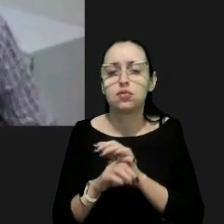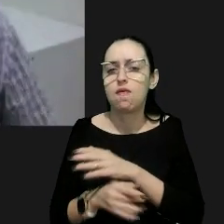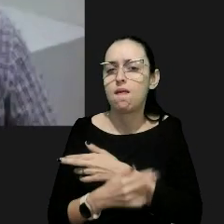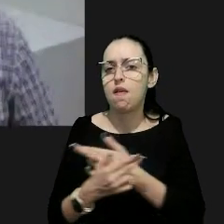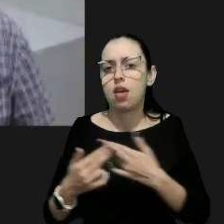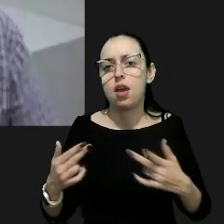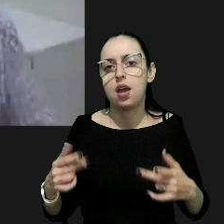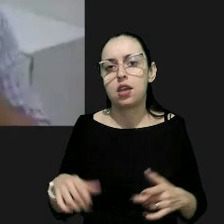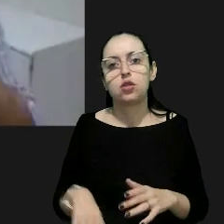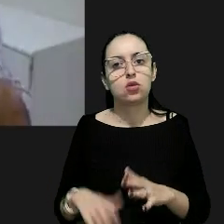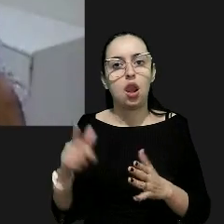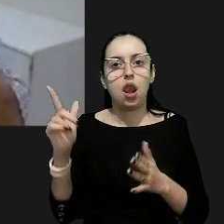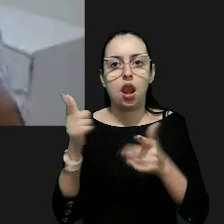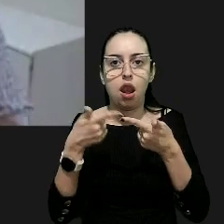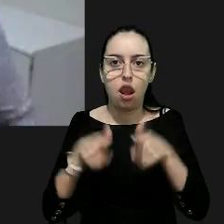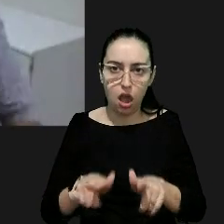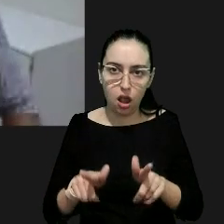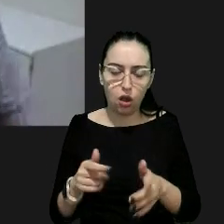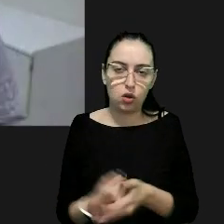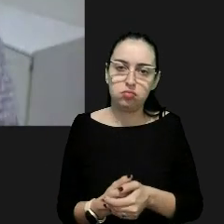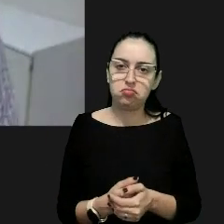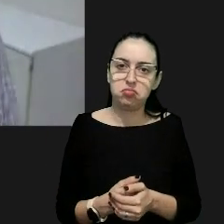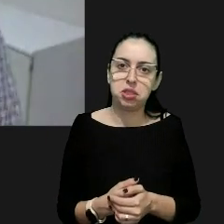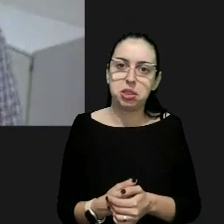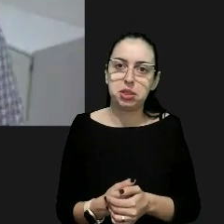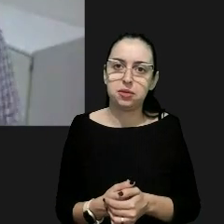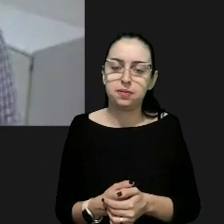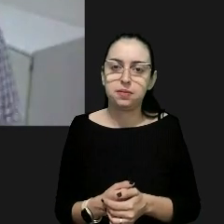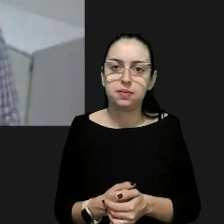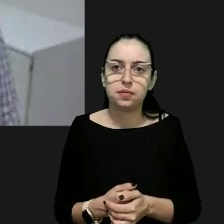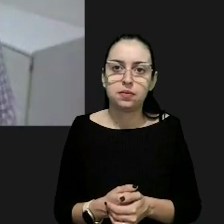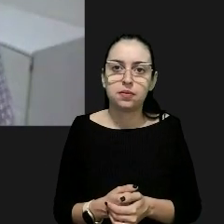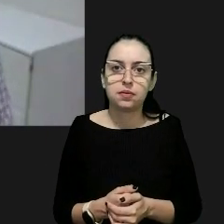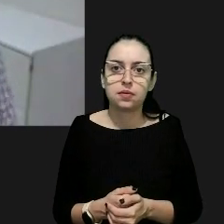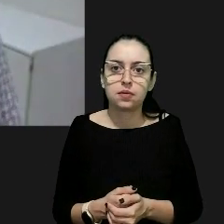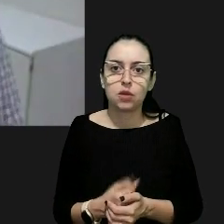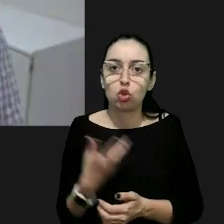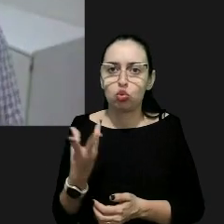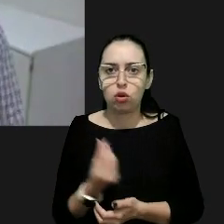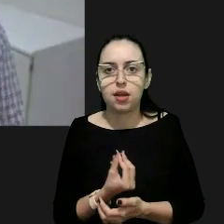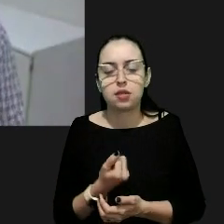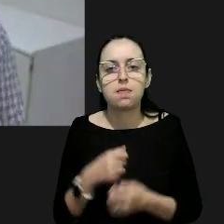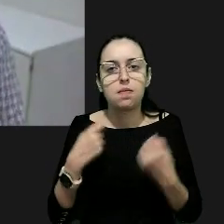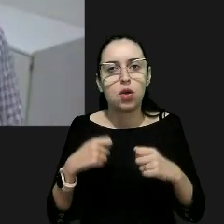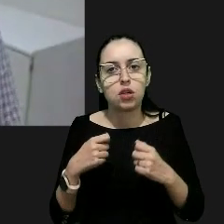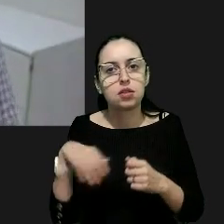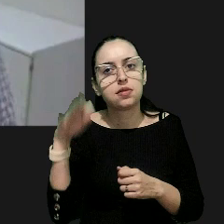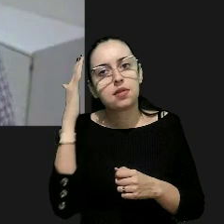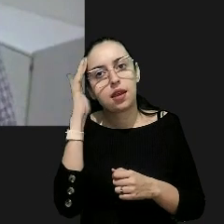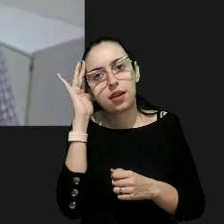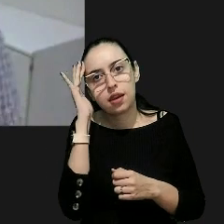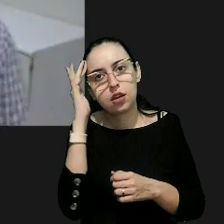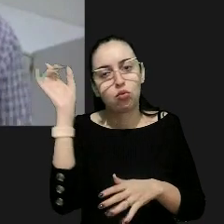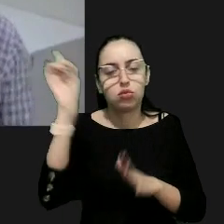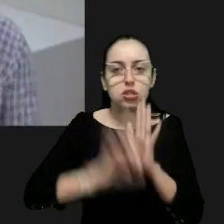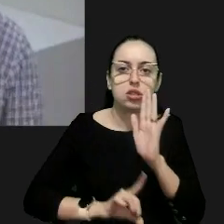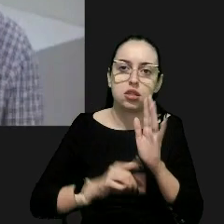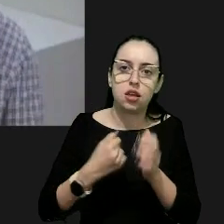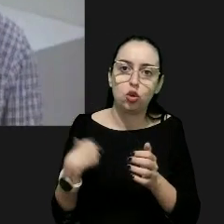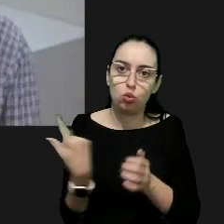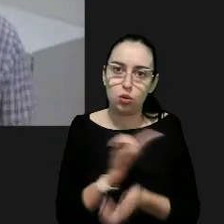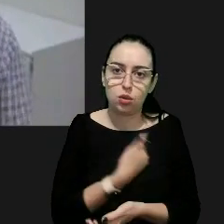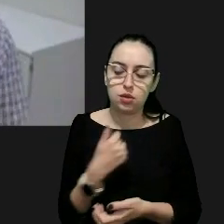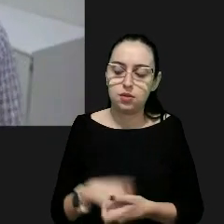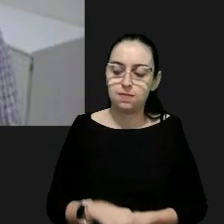do Consumidor, devia estar em todas as lojas, os estabelecimentos, etc., que era para que todos pudessem saber